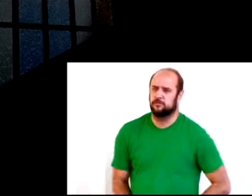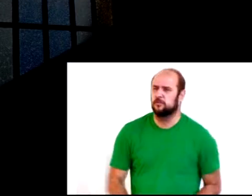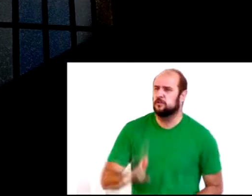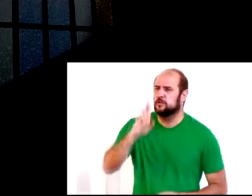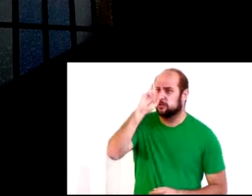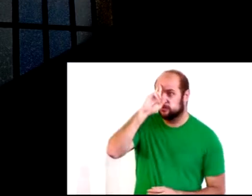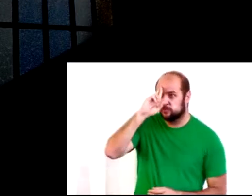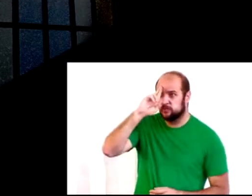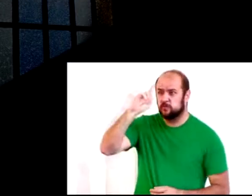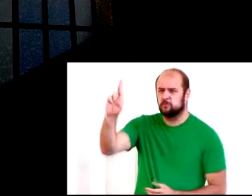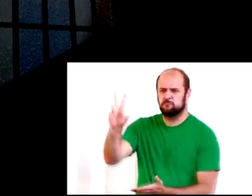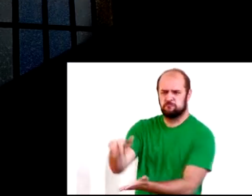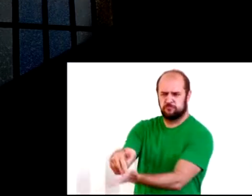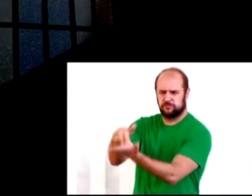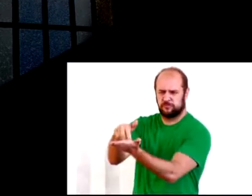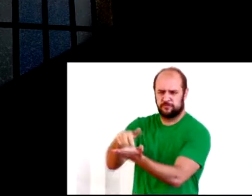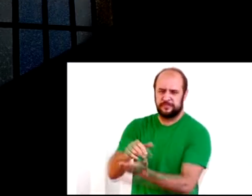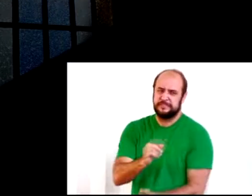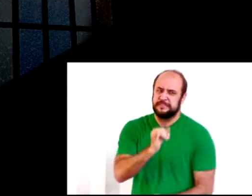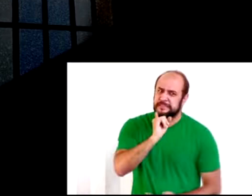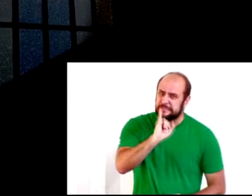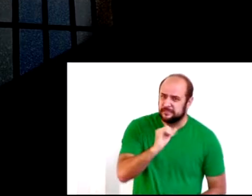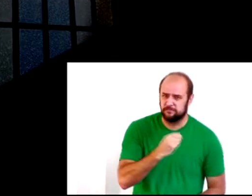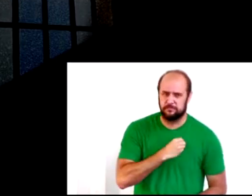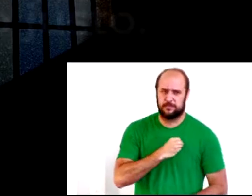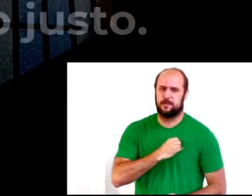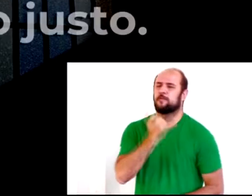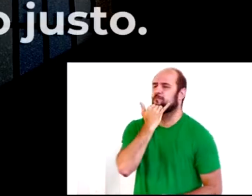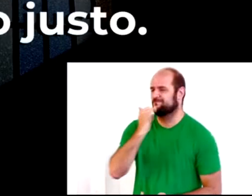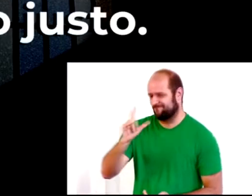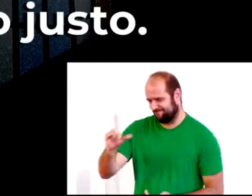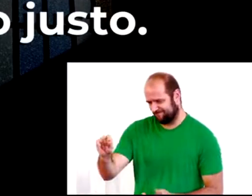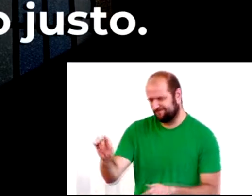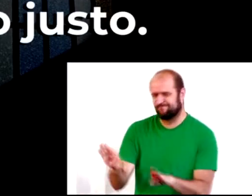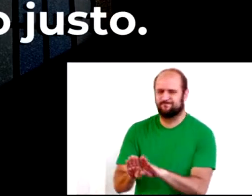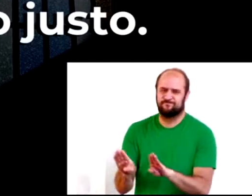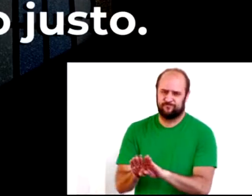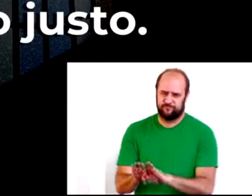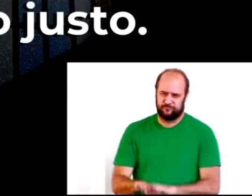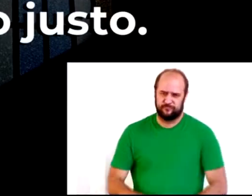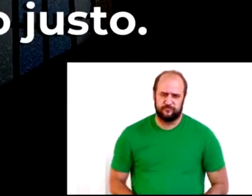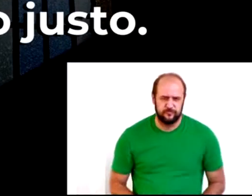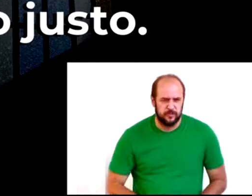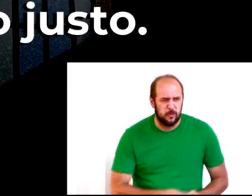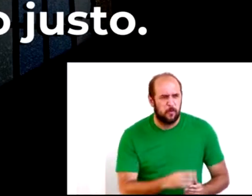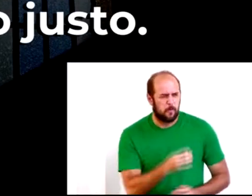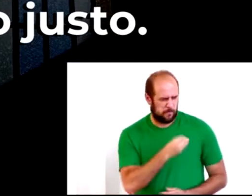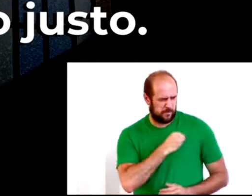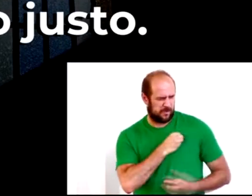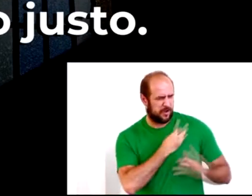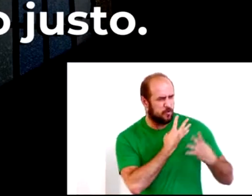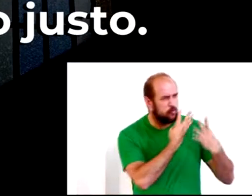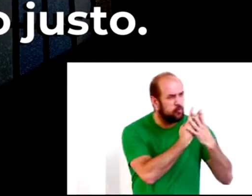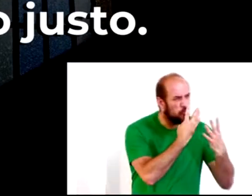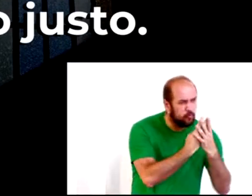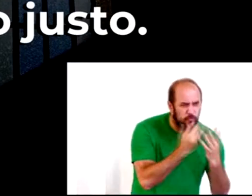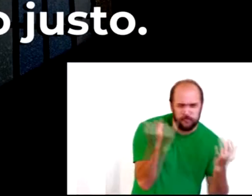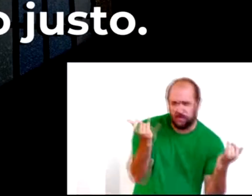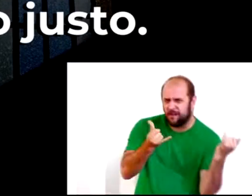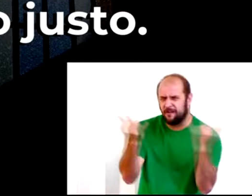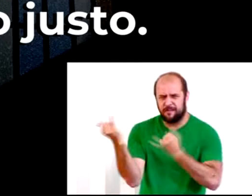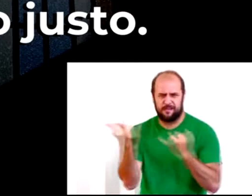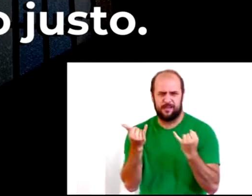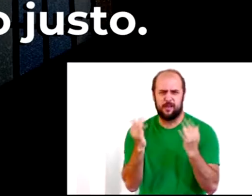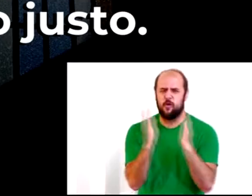e se houver cometido pecados, ser-lhe-ão perdoados. Confessai, pois, os vossos pecados uns aos outros,